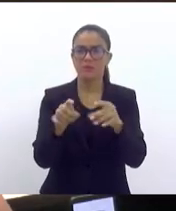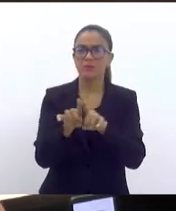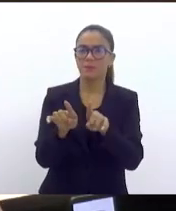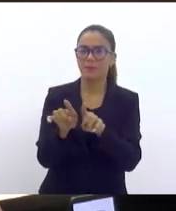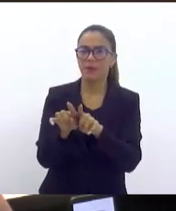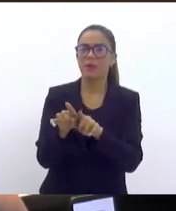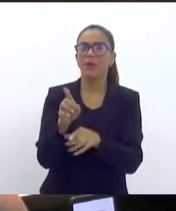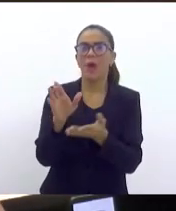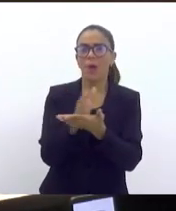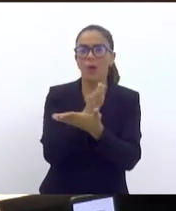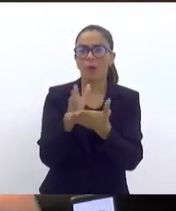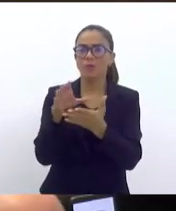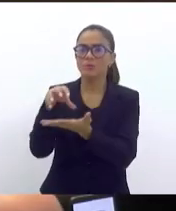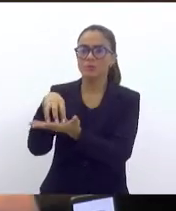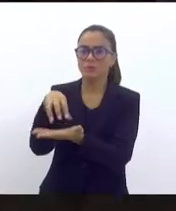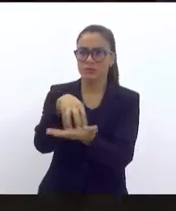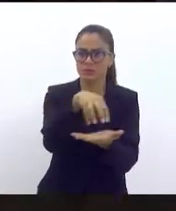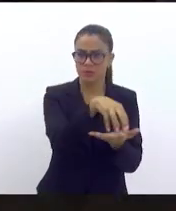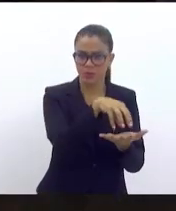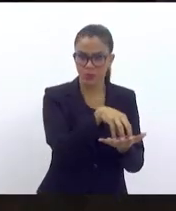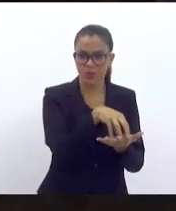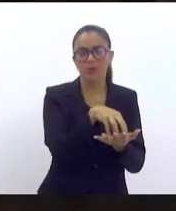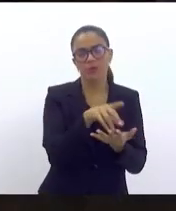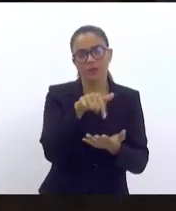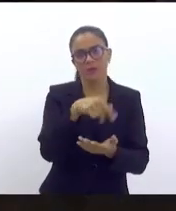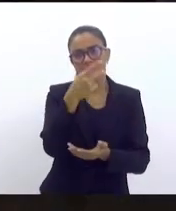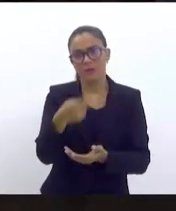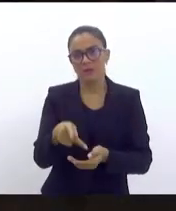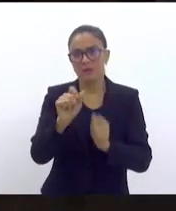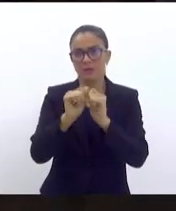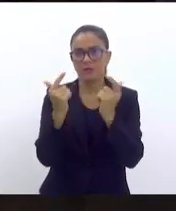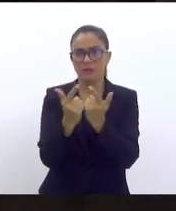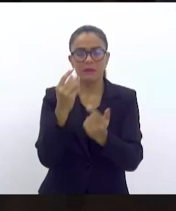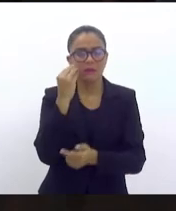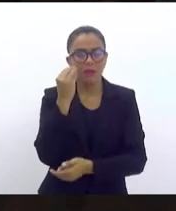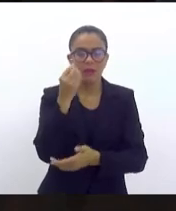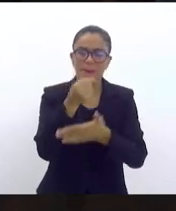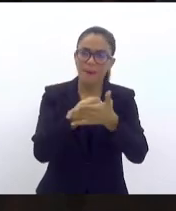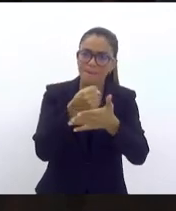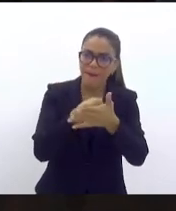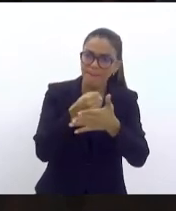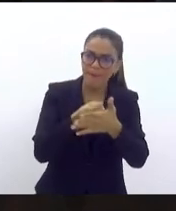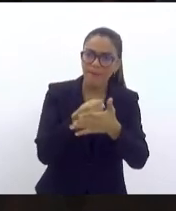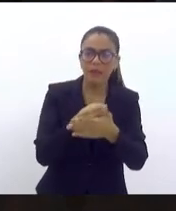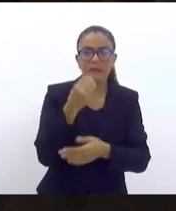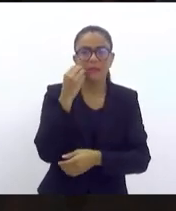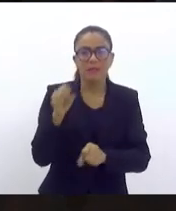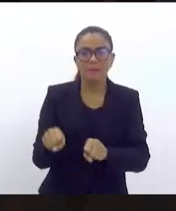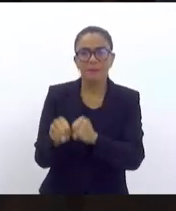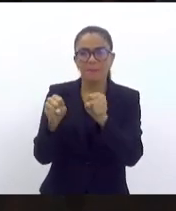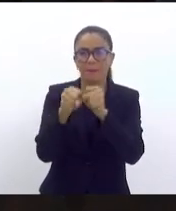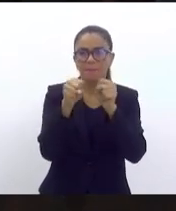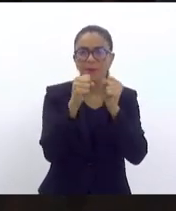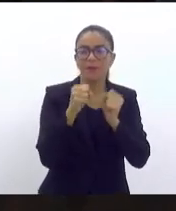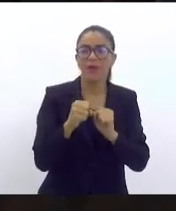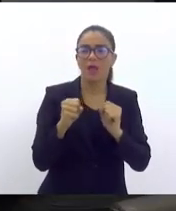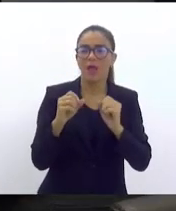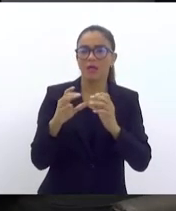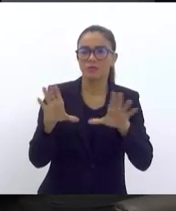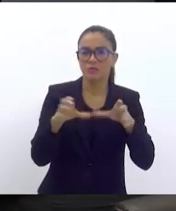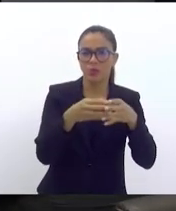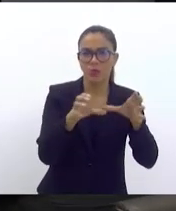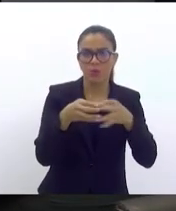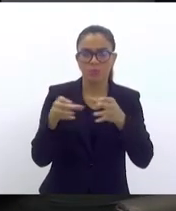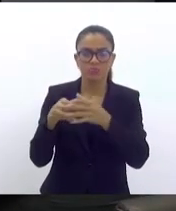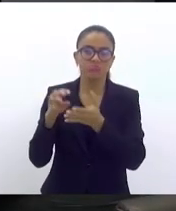certos setores dessa casa tentem o tempo inteiro visualizar as comunidades terapêuticas A exemplo do que fazem com as